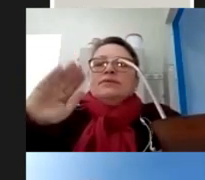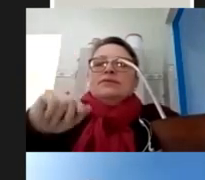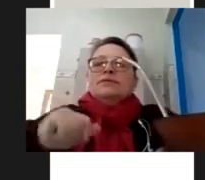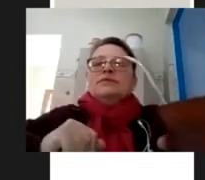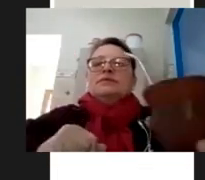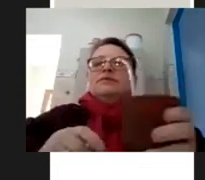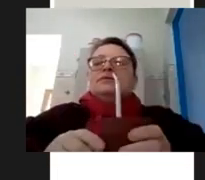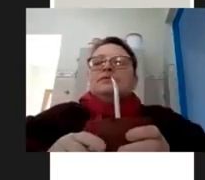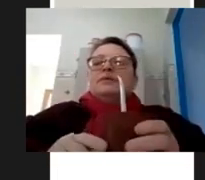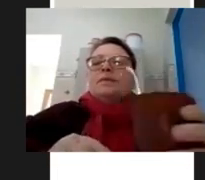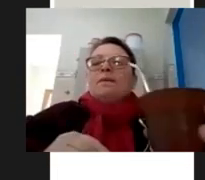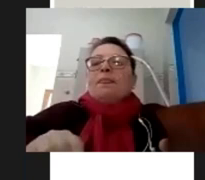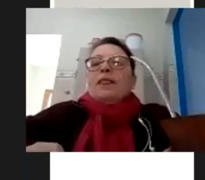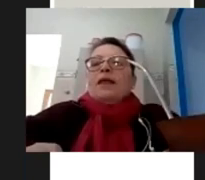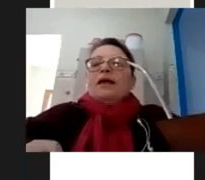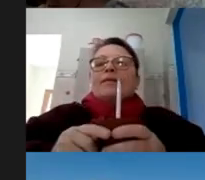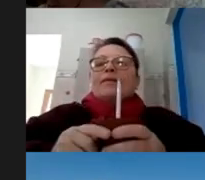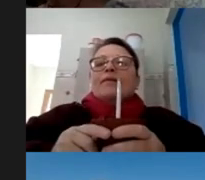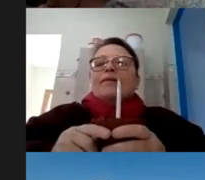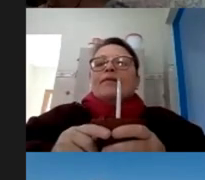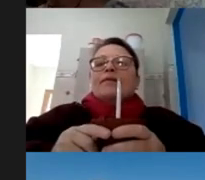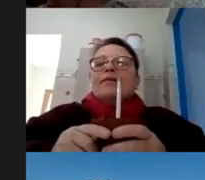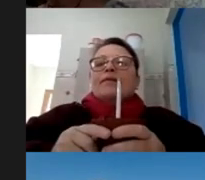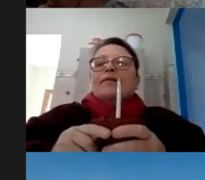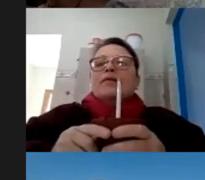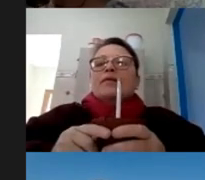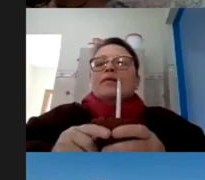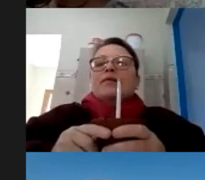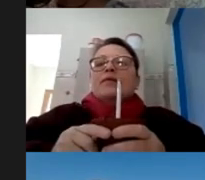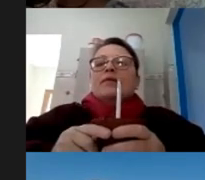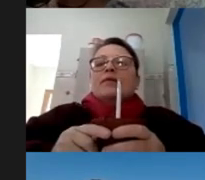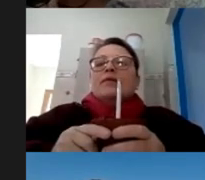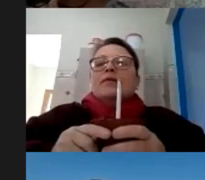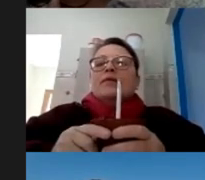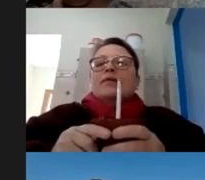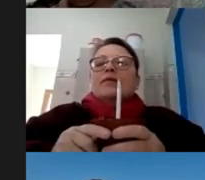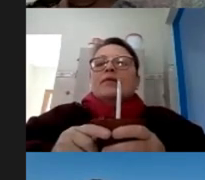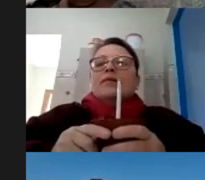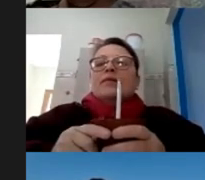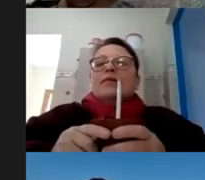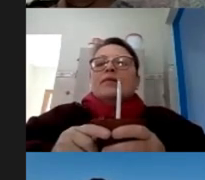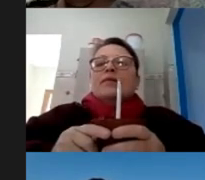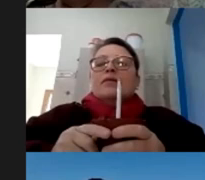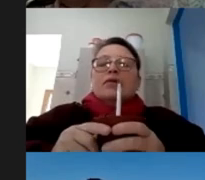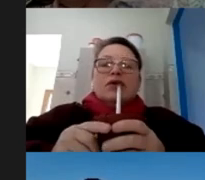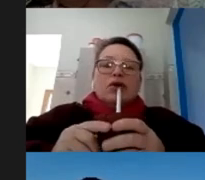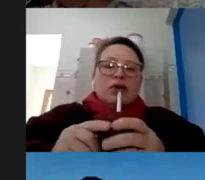o seu microfone e pode fazer sua pergunta. Não, ainda não. Eu vou abrir para Maria Lúcia.